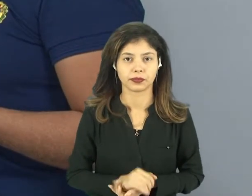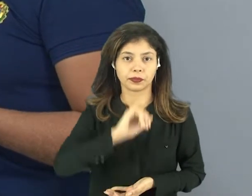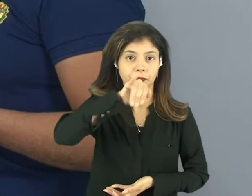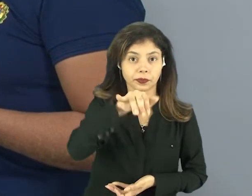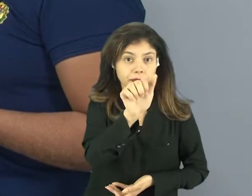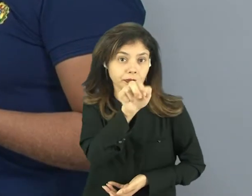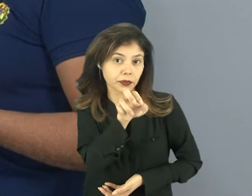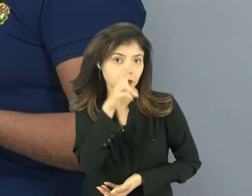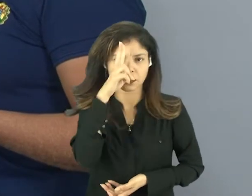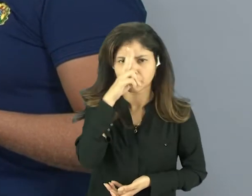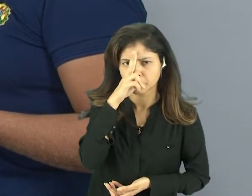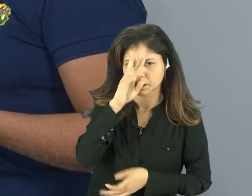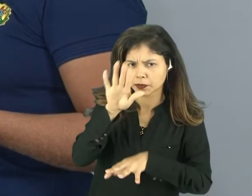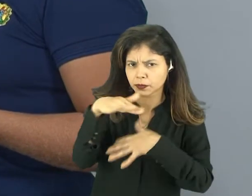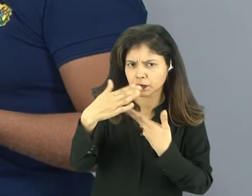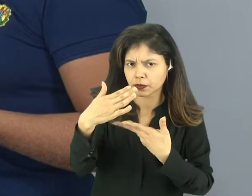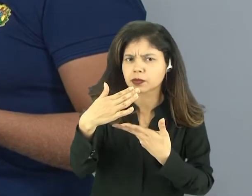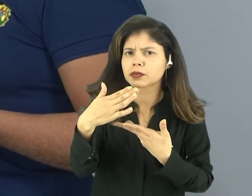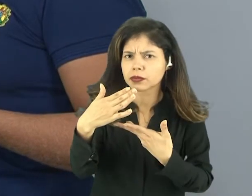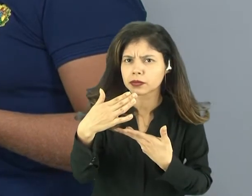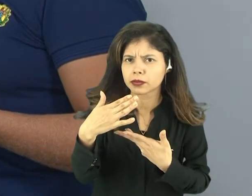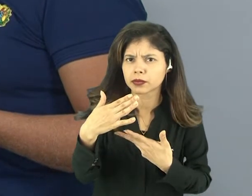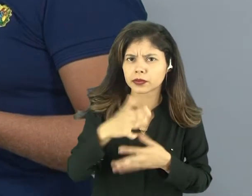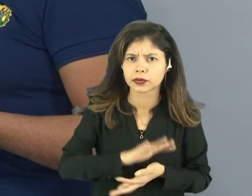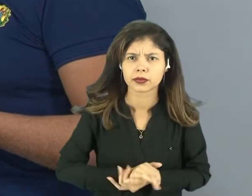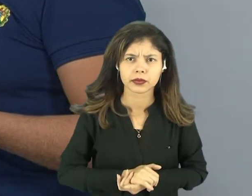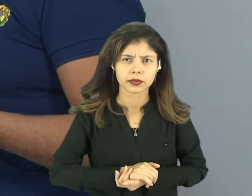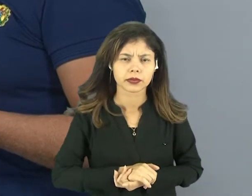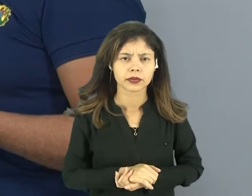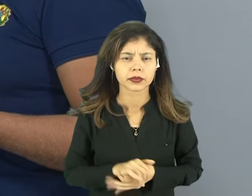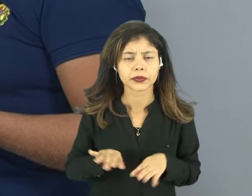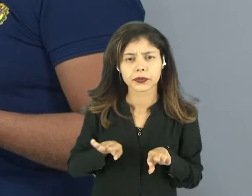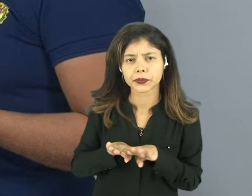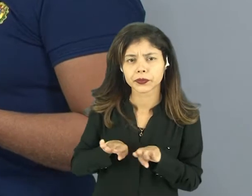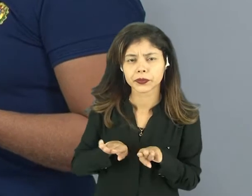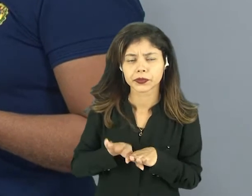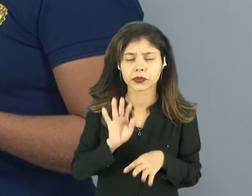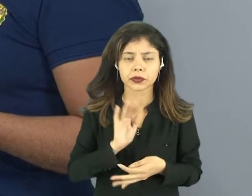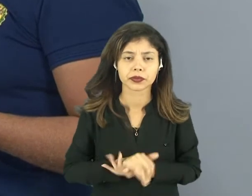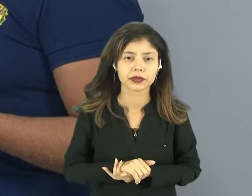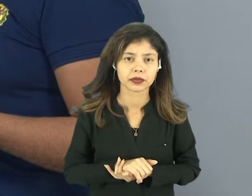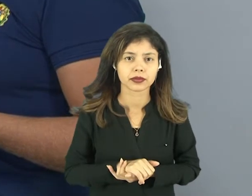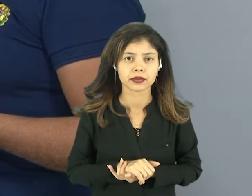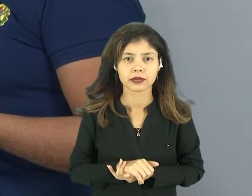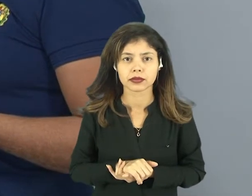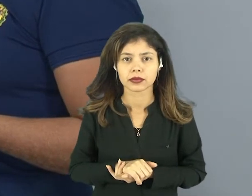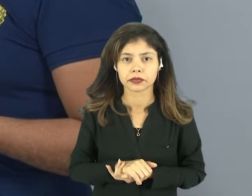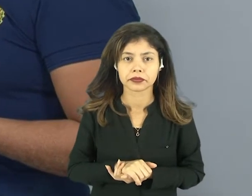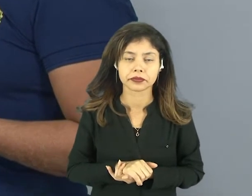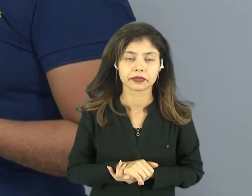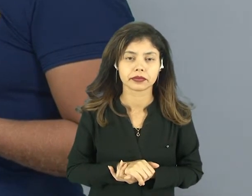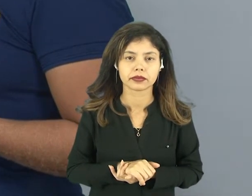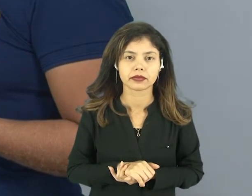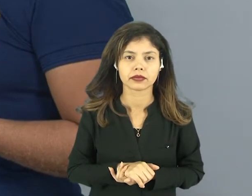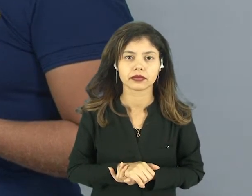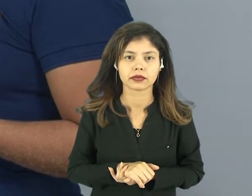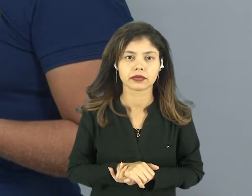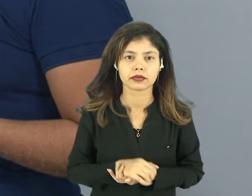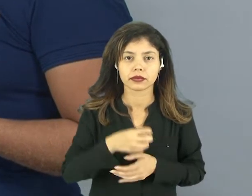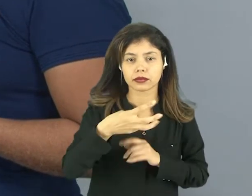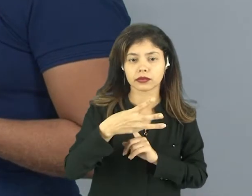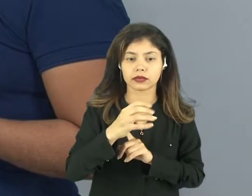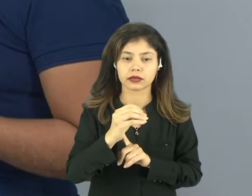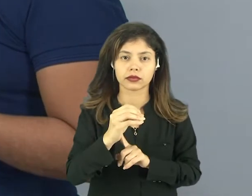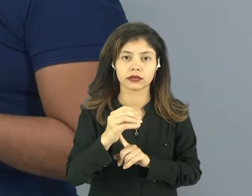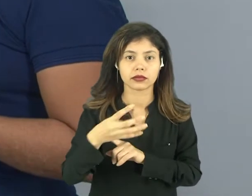Jane, vocês lembram quanto que marcou? Marcou também, né, entre 30 e 40,